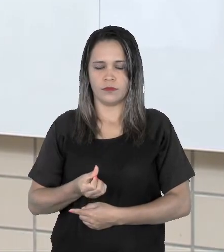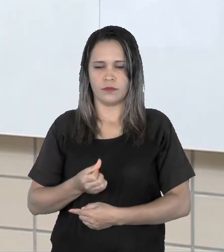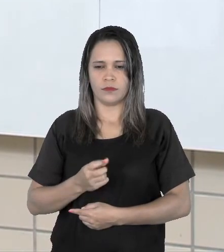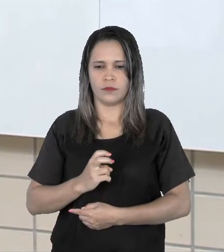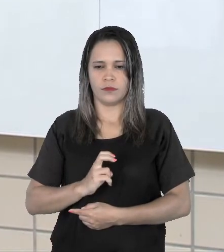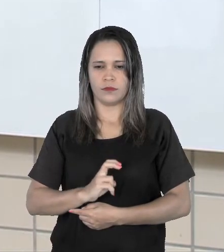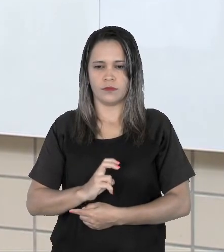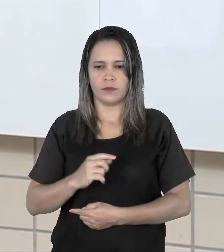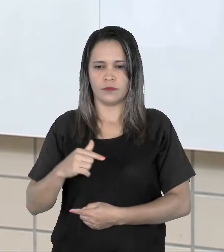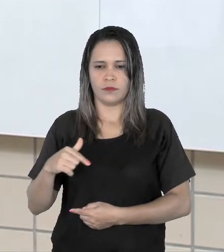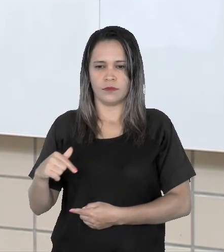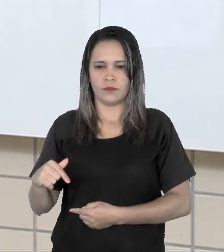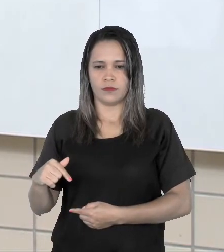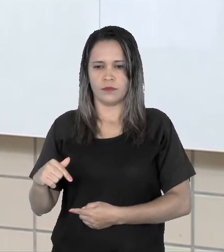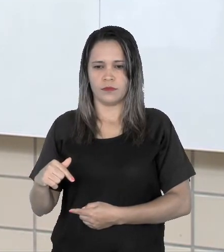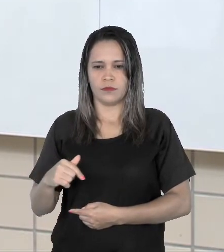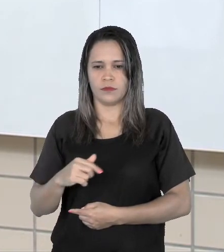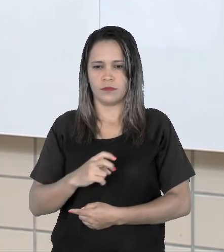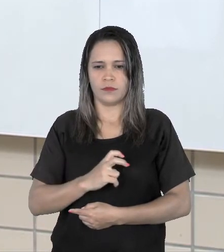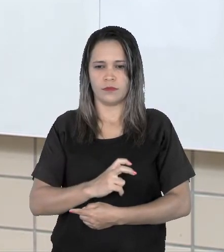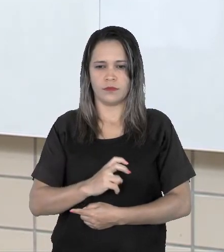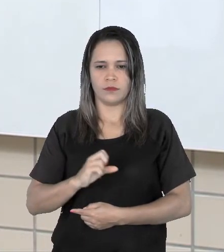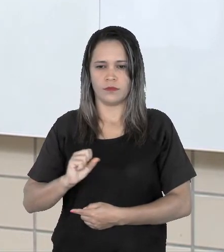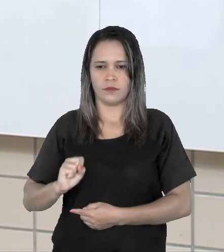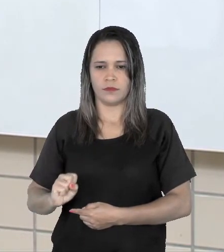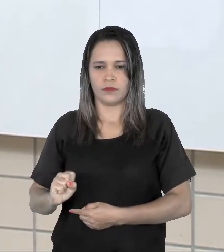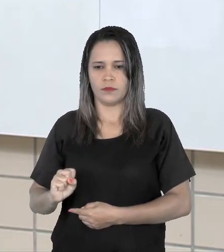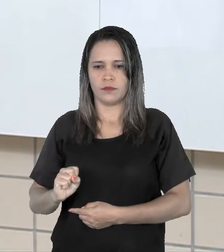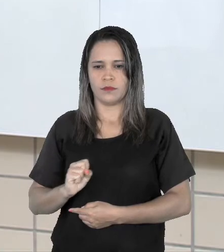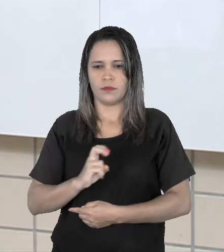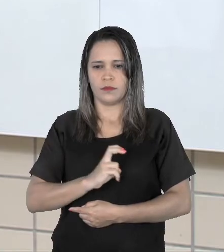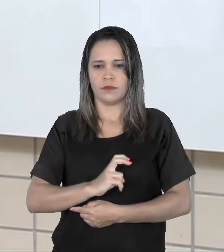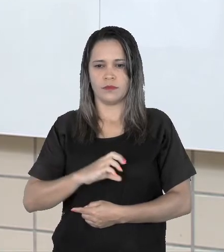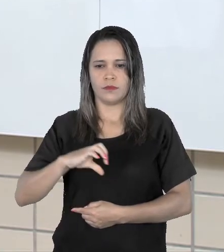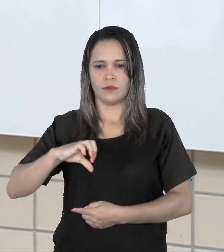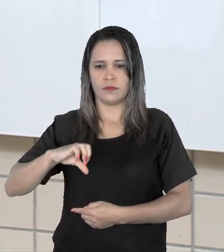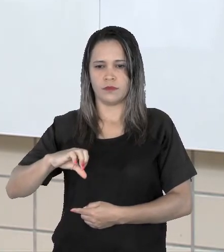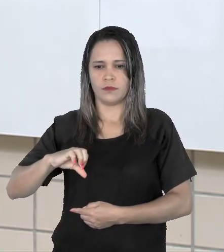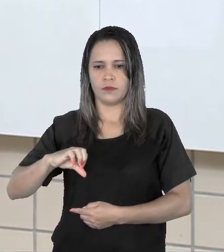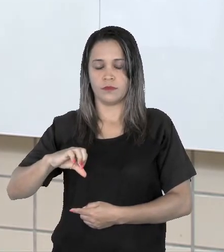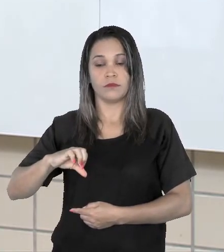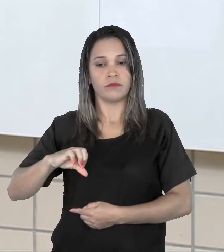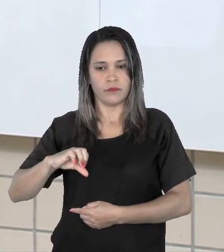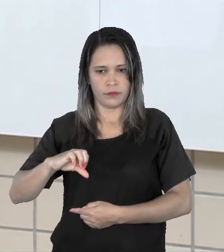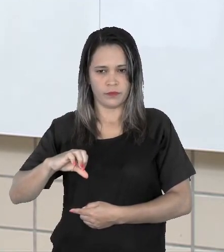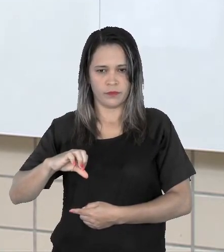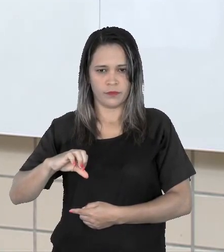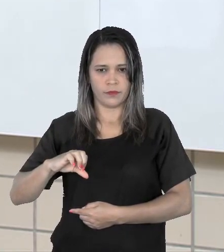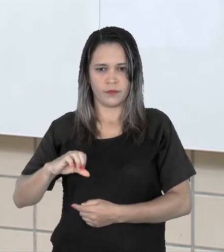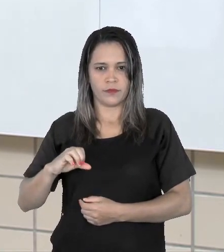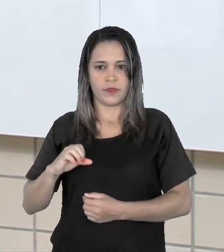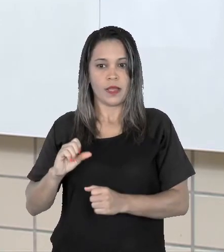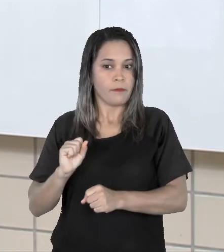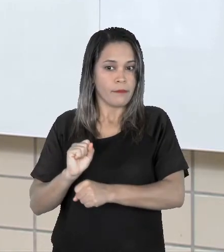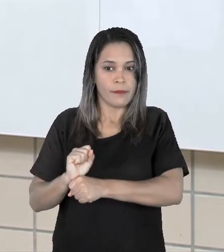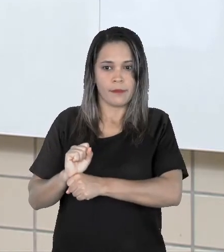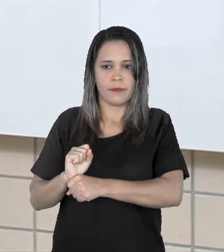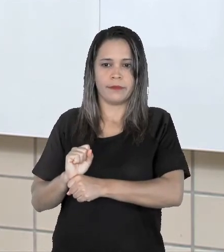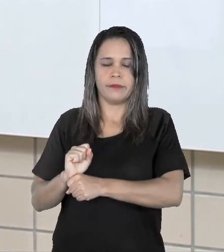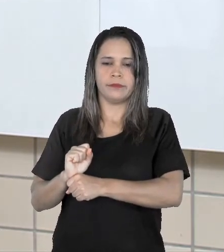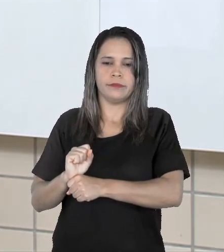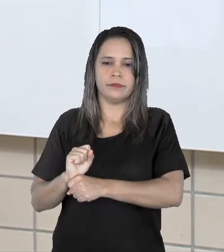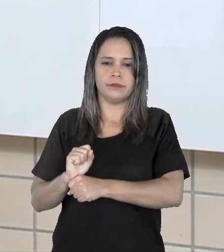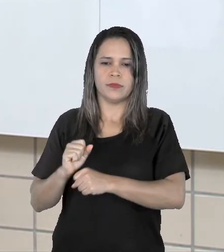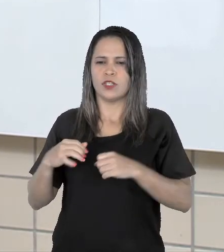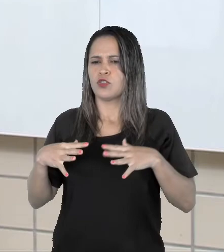56, 57, 58, 59. Parou.